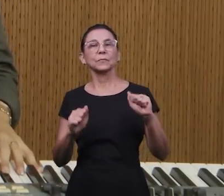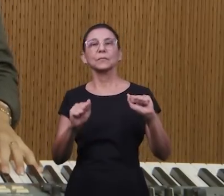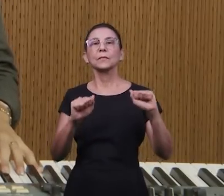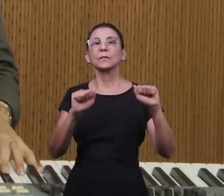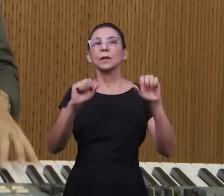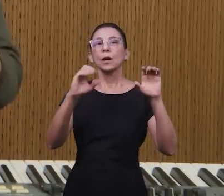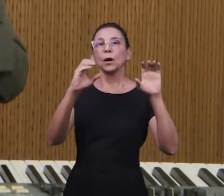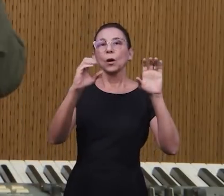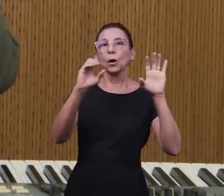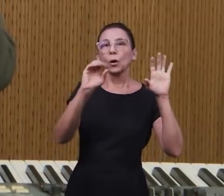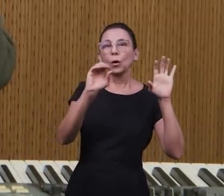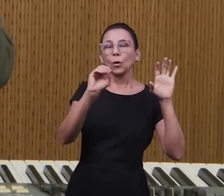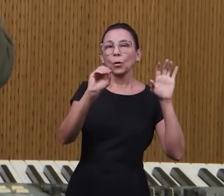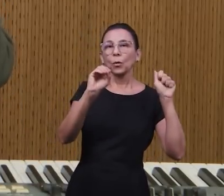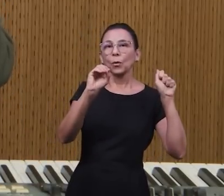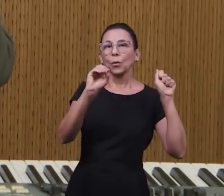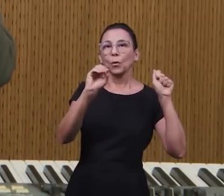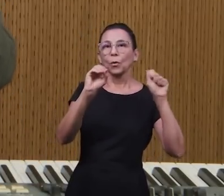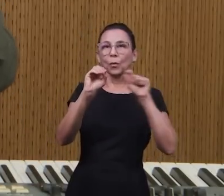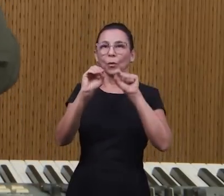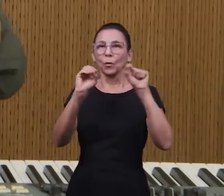Oa, oa, oa,